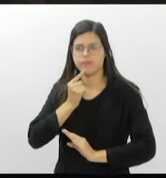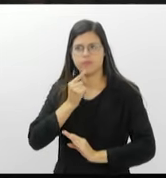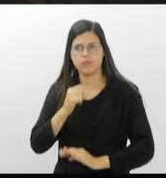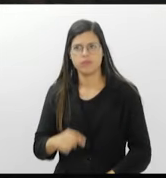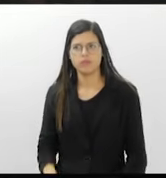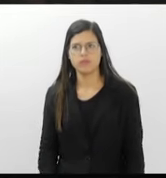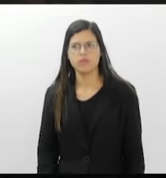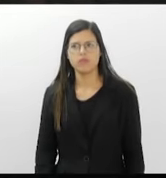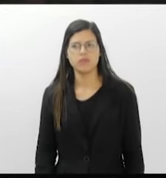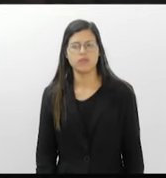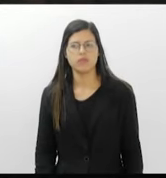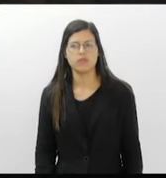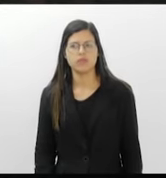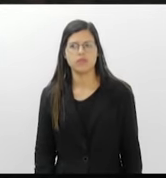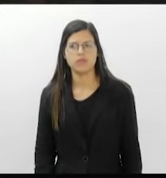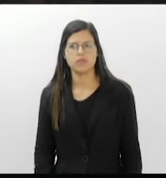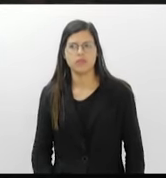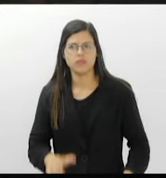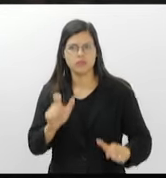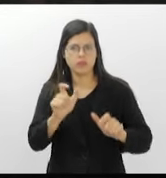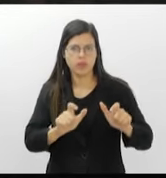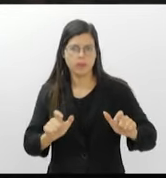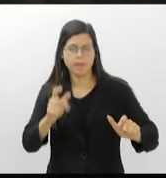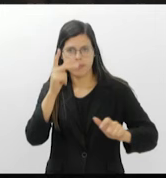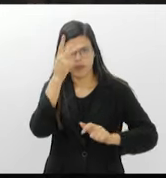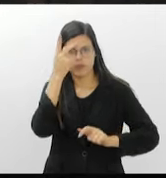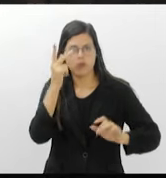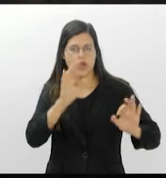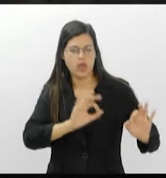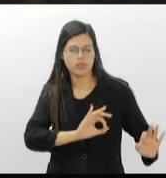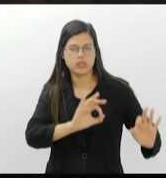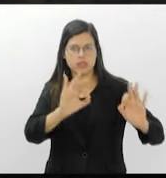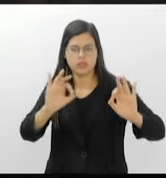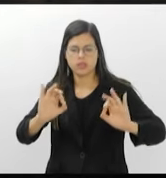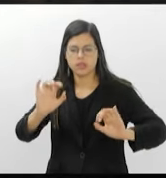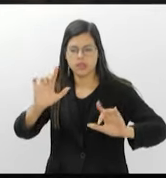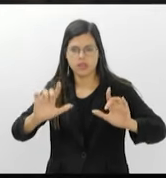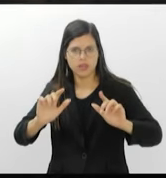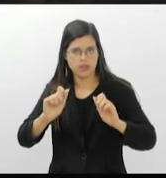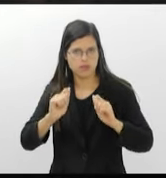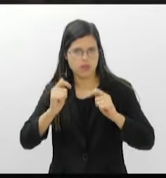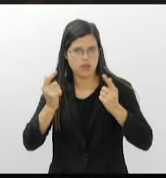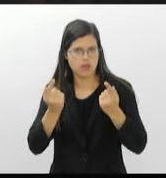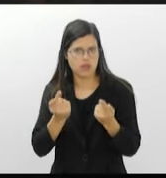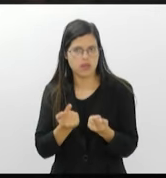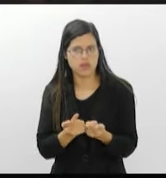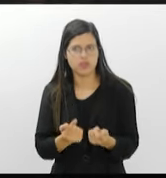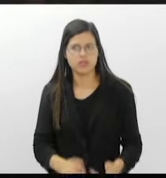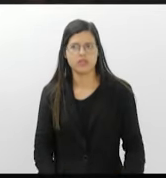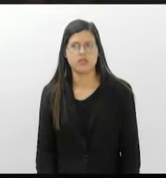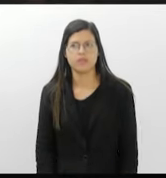auditivos, senhoras e senhores telespectadores da TV Alerge.